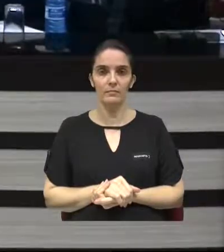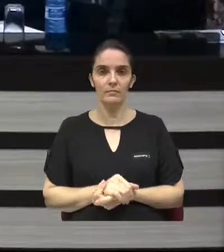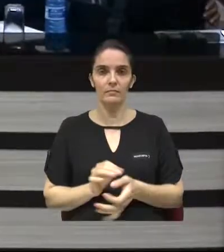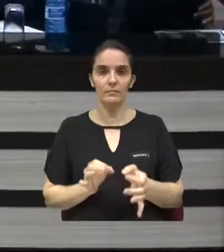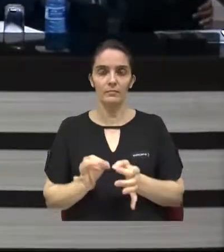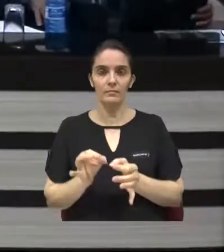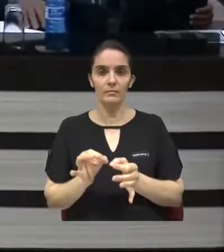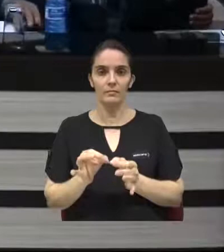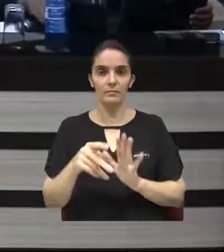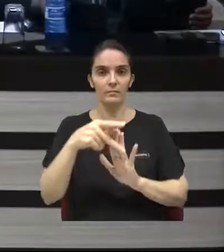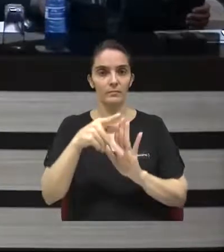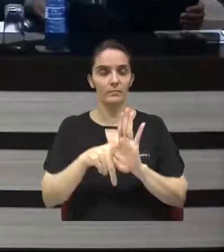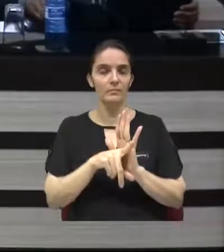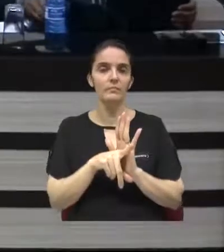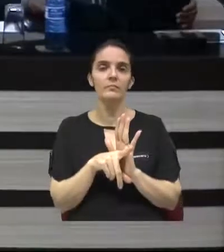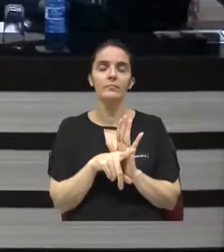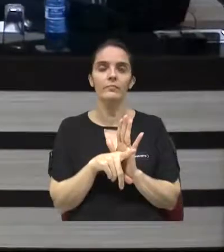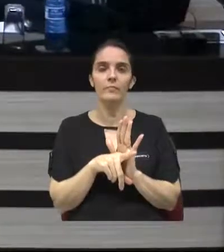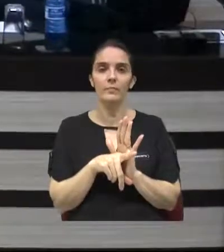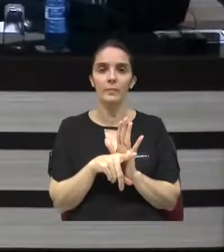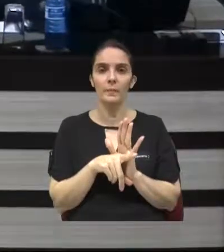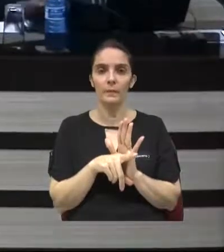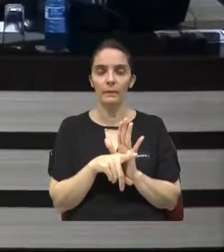Projeto de lei